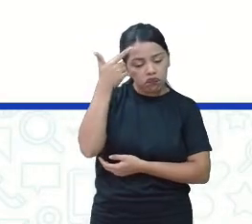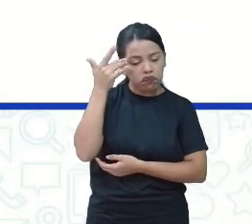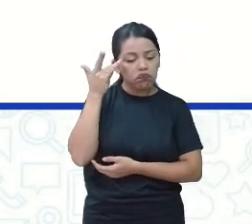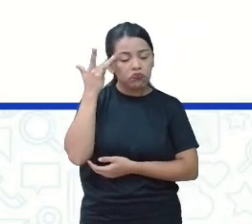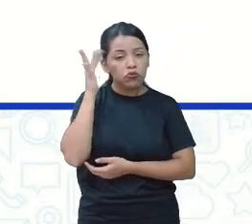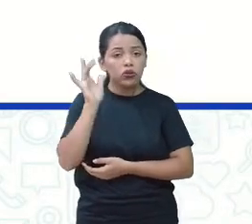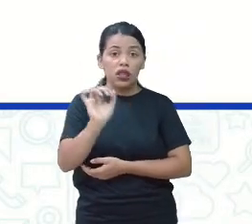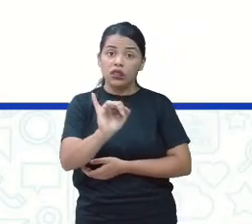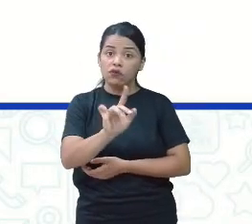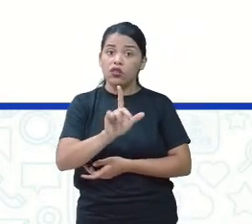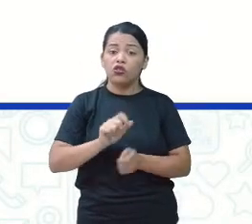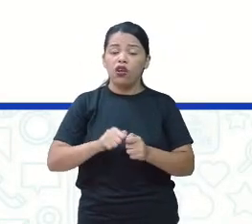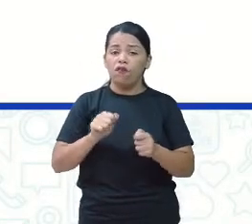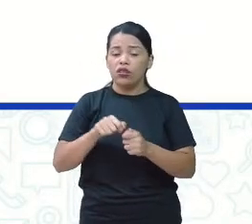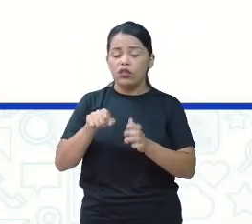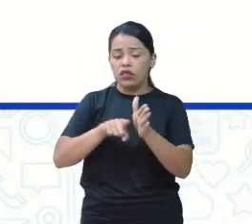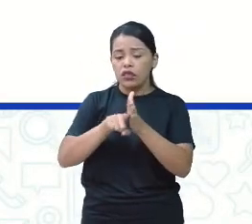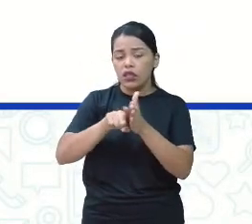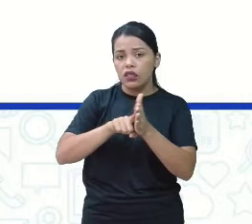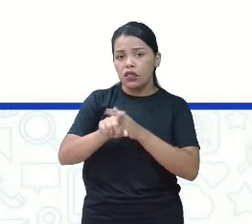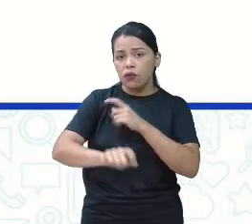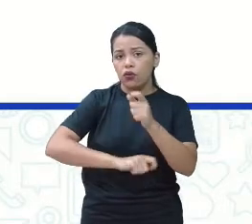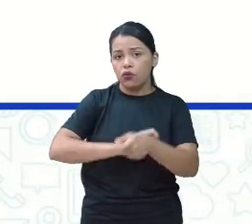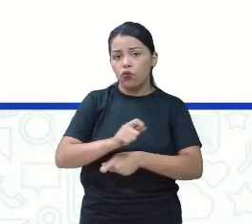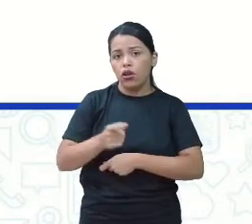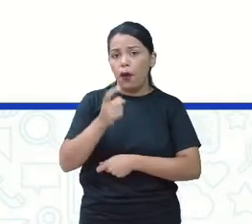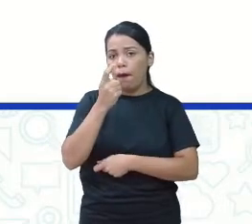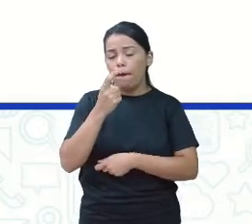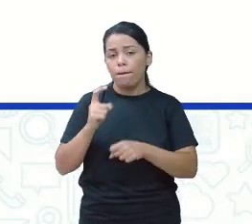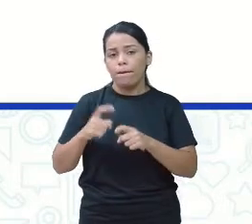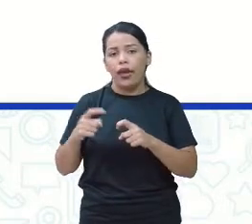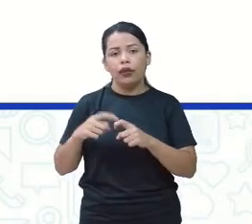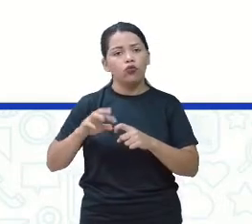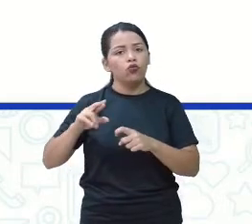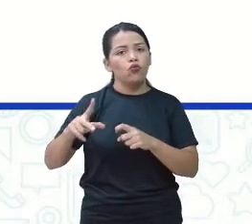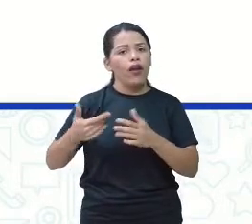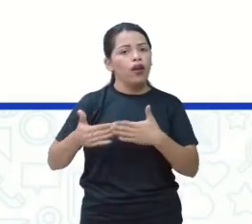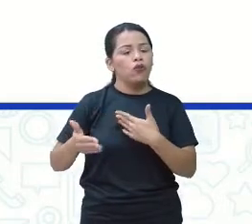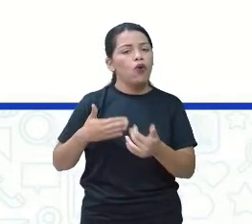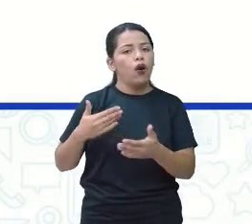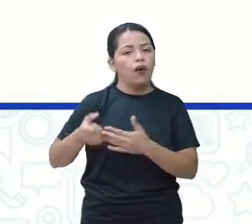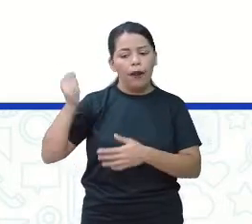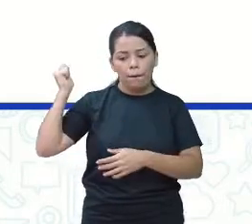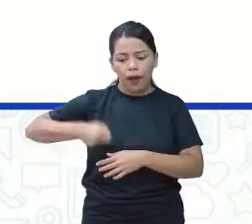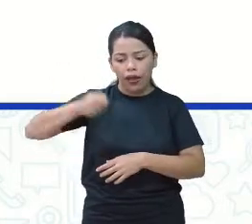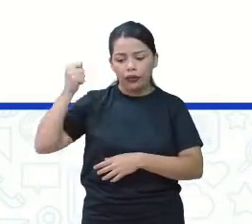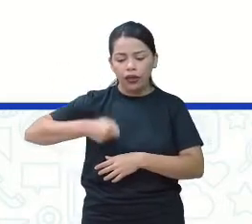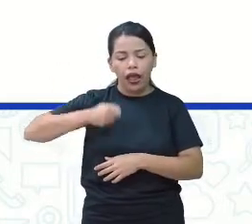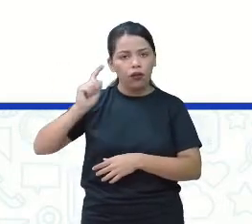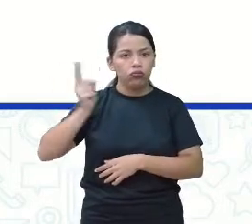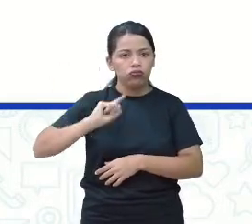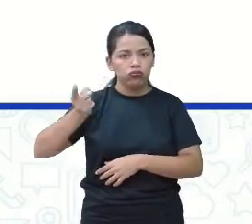chegou a fazer esse exame, onde o médico não é qualquer martelo, viu, gente? Já quero começar.